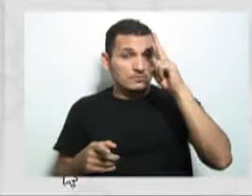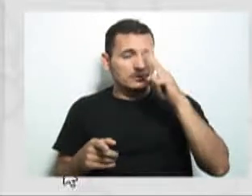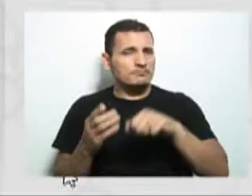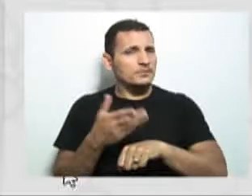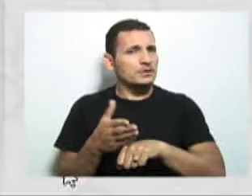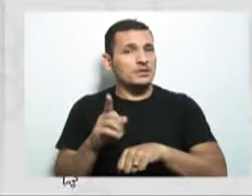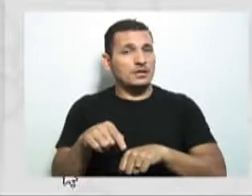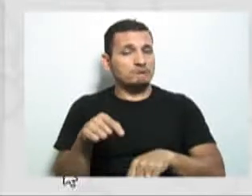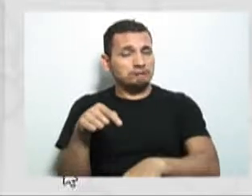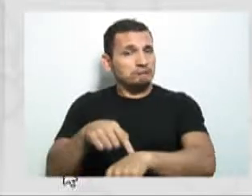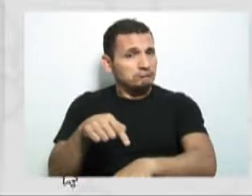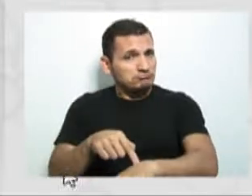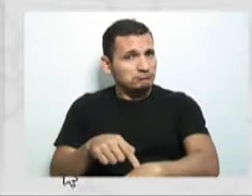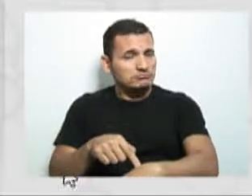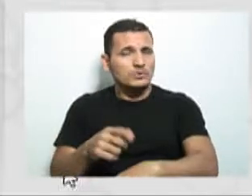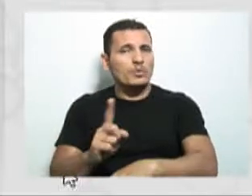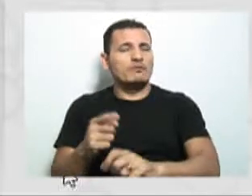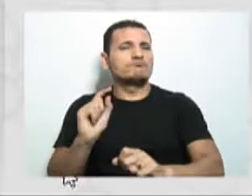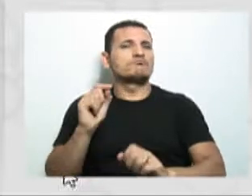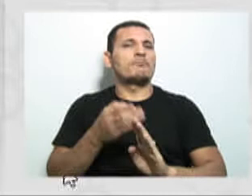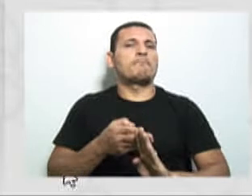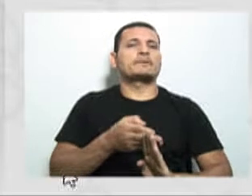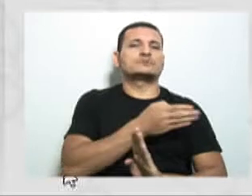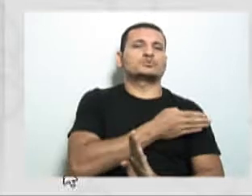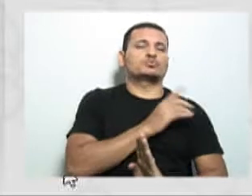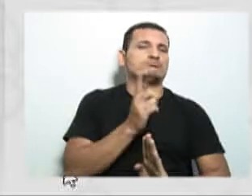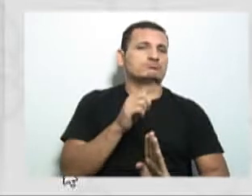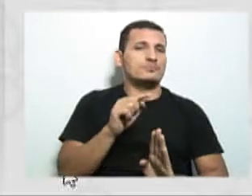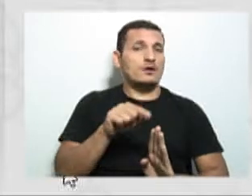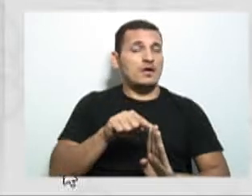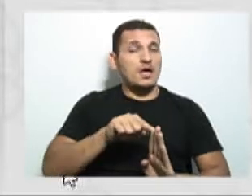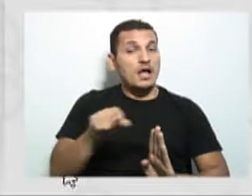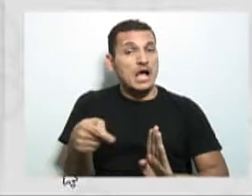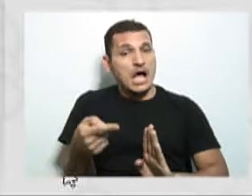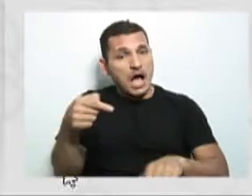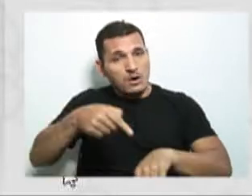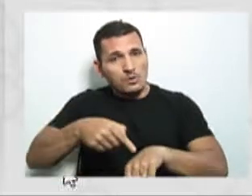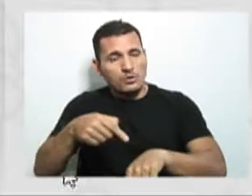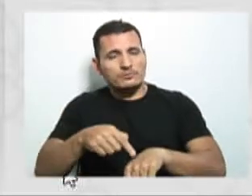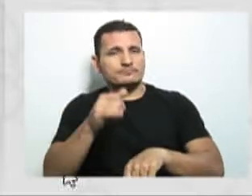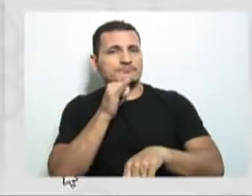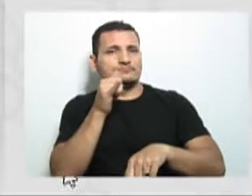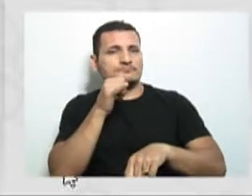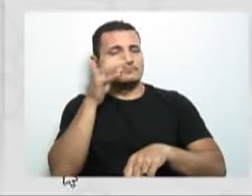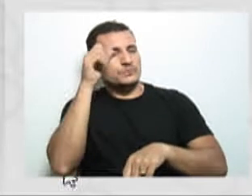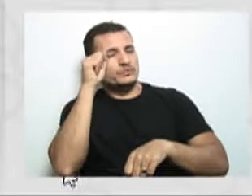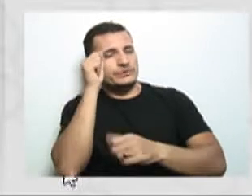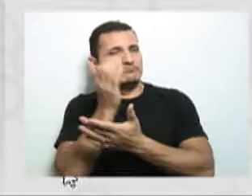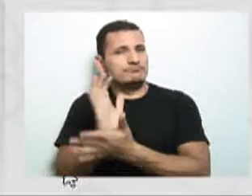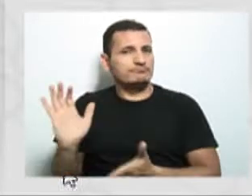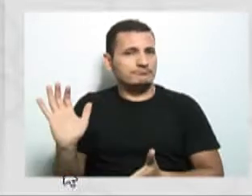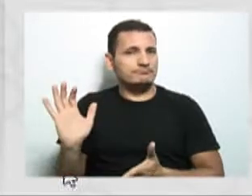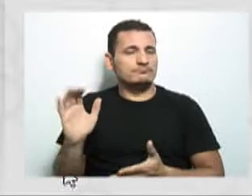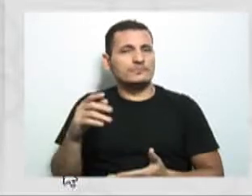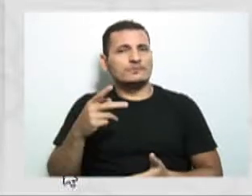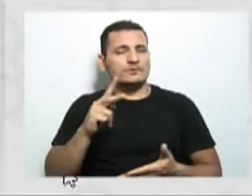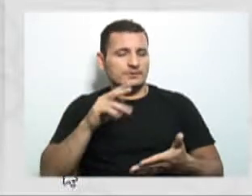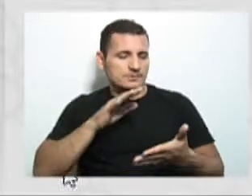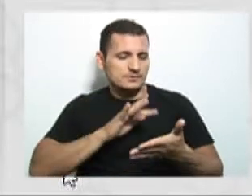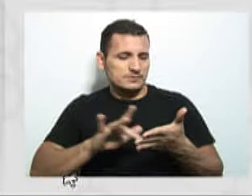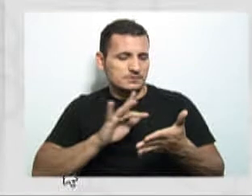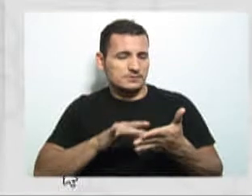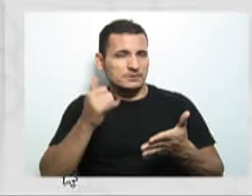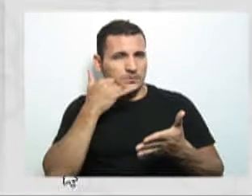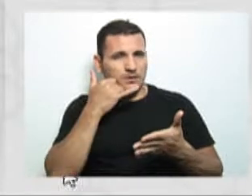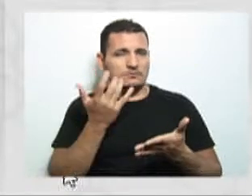momento presente. Não é o que passou e nem o que você precisa fazer. É agora. Como, por exemplo, deixar de dormir. Deixar de ficar olhando o celular, deixar de